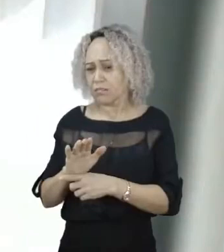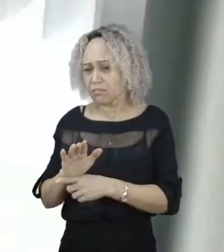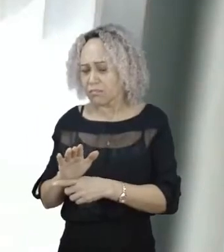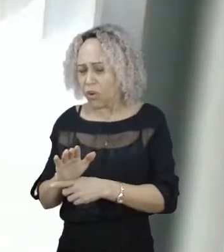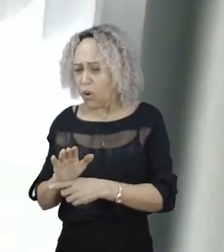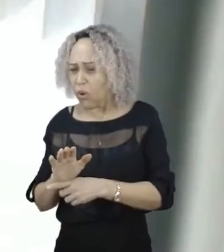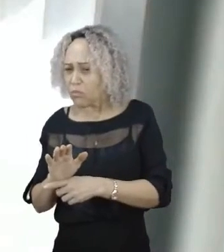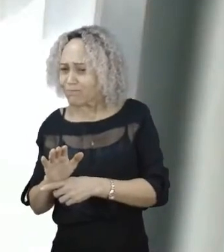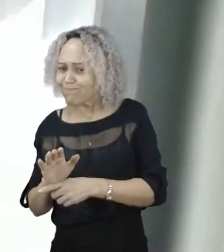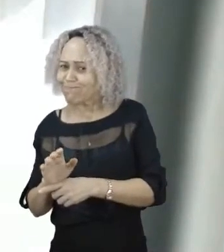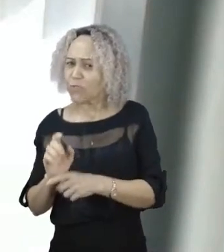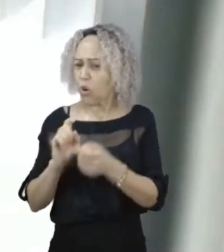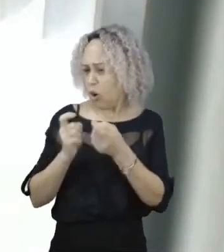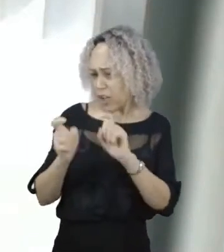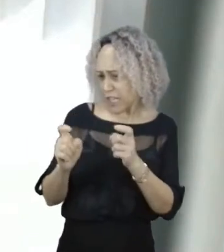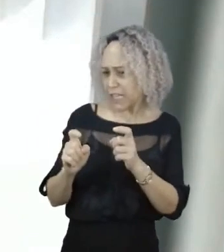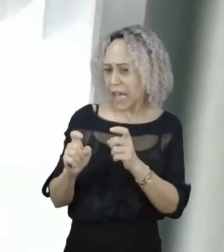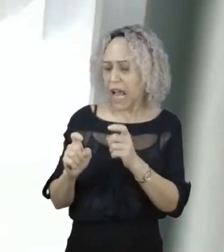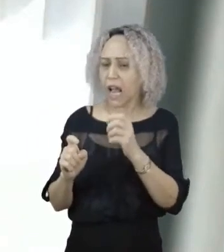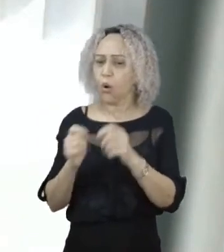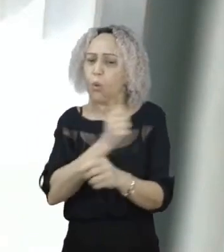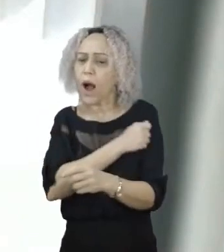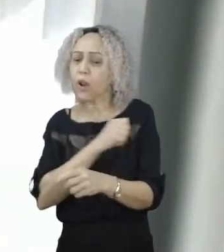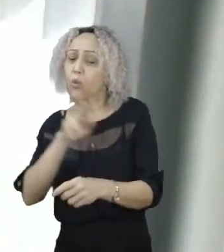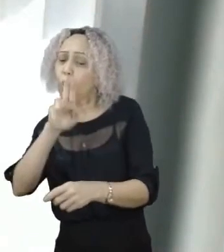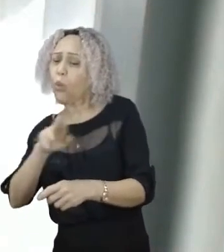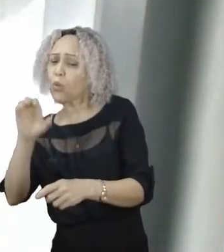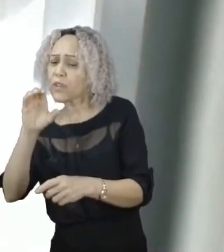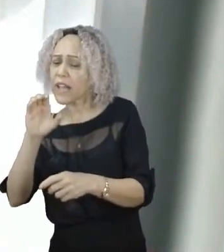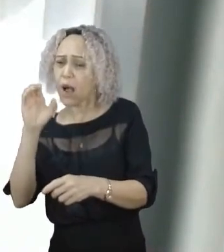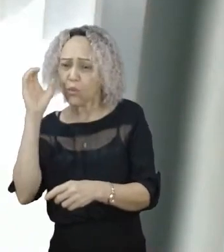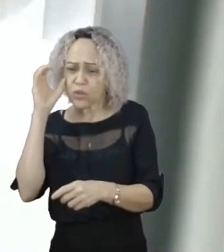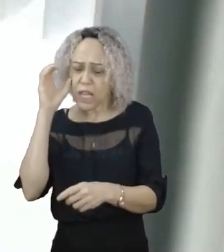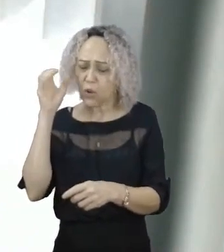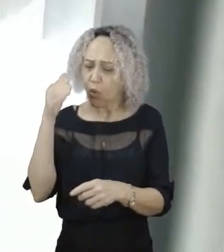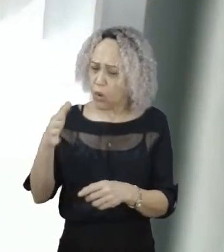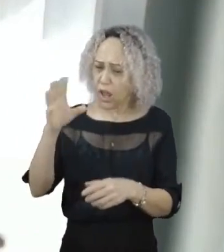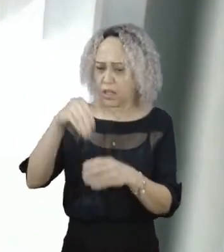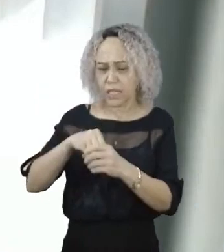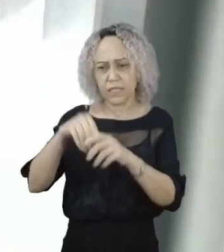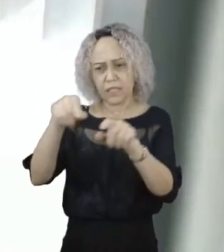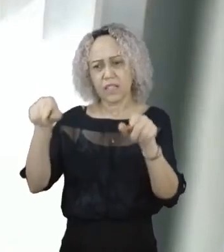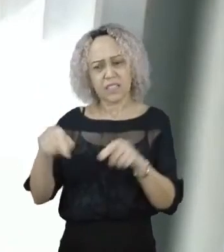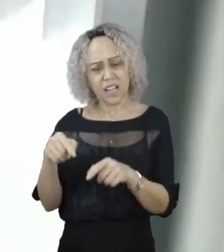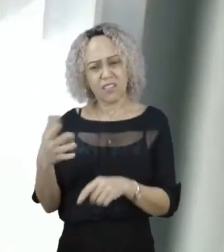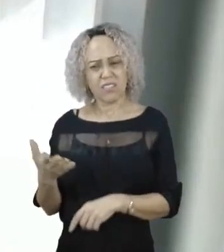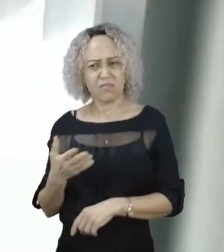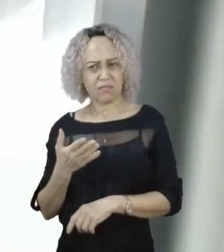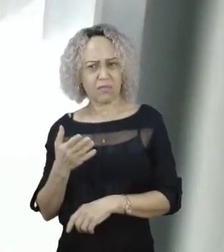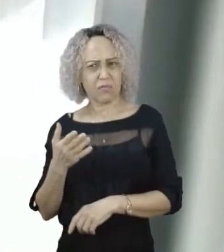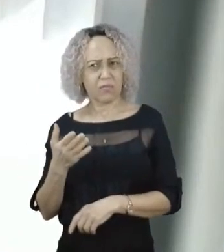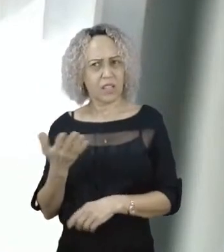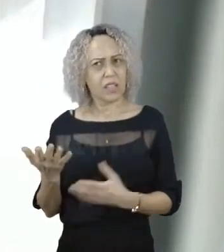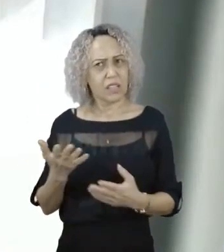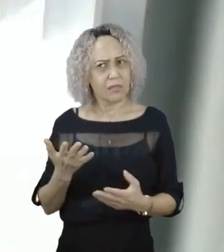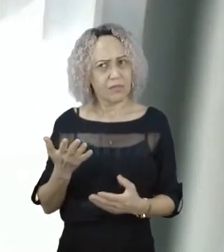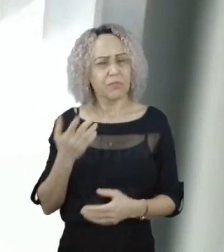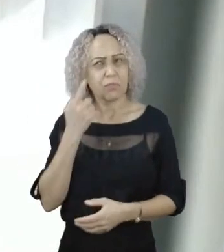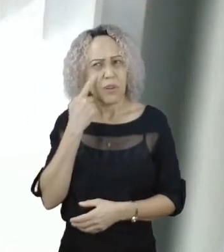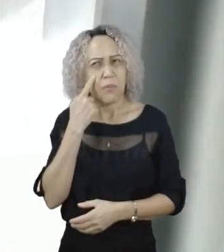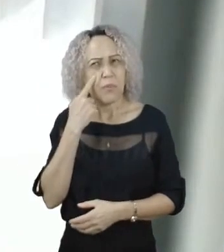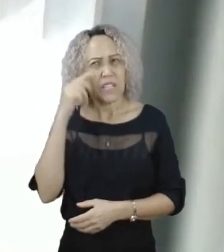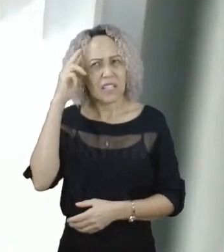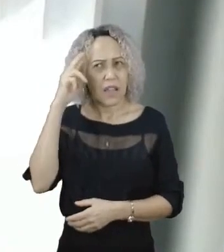coletiva. Necessariamente nós vamos ter que debater isto, né, como forma, inclusive, de facilitar o acesso